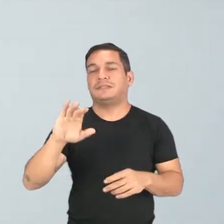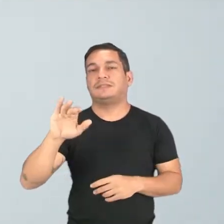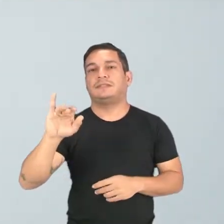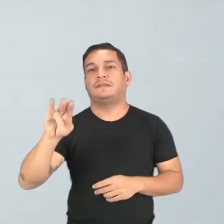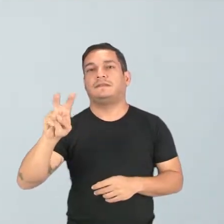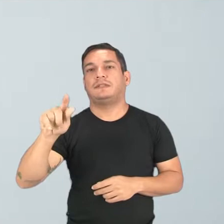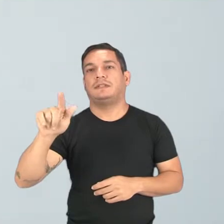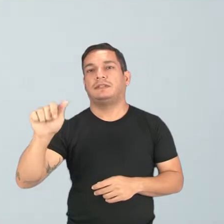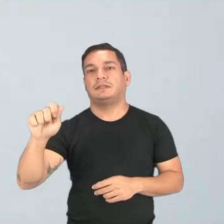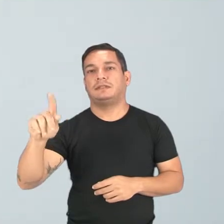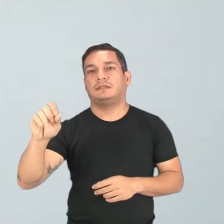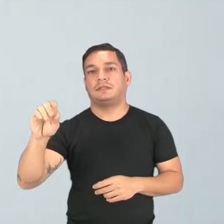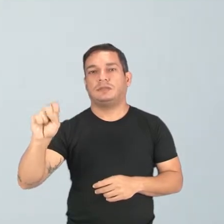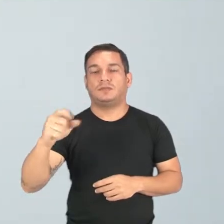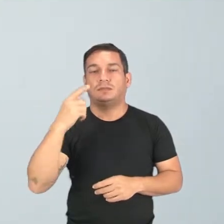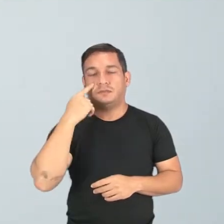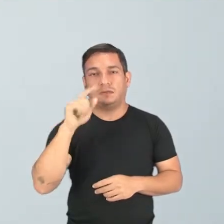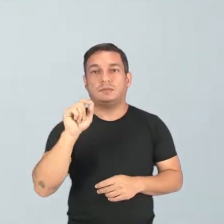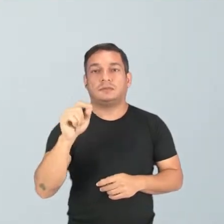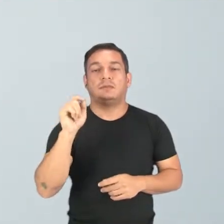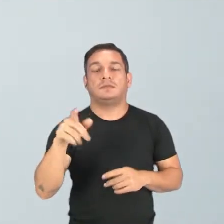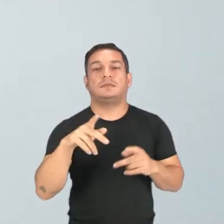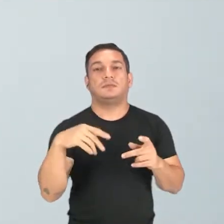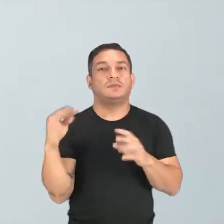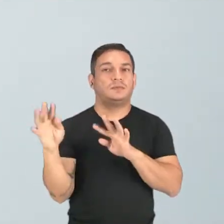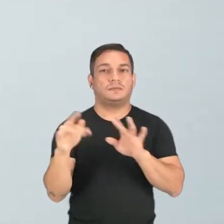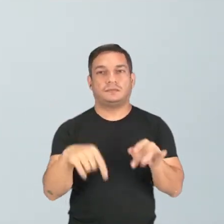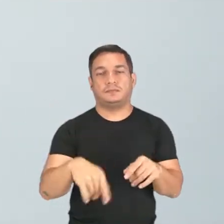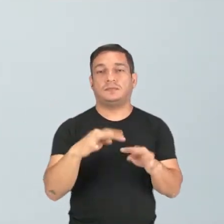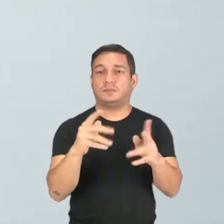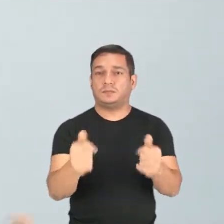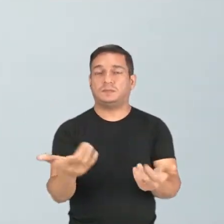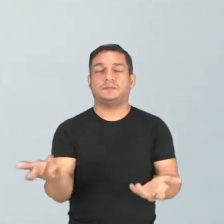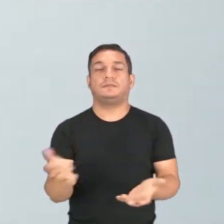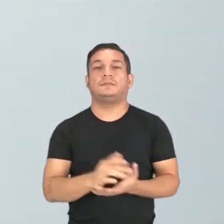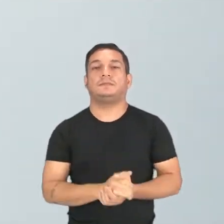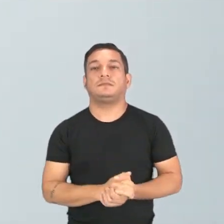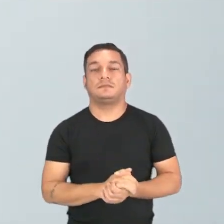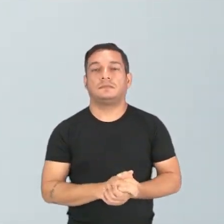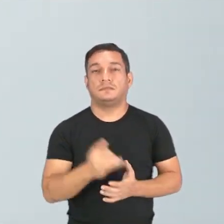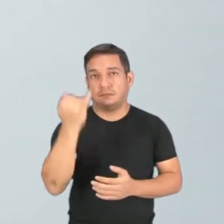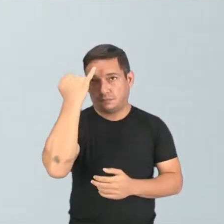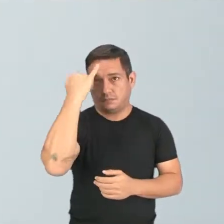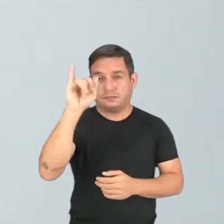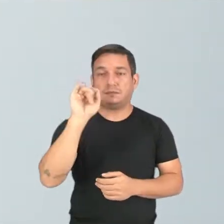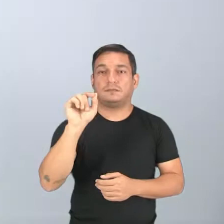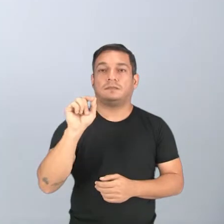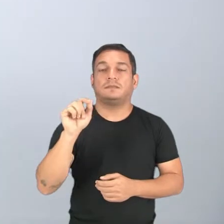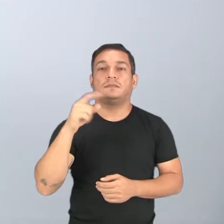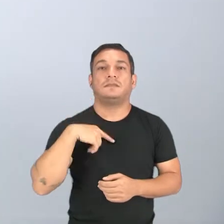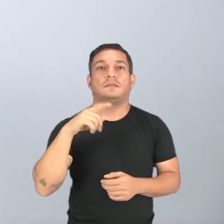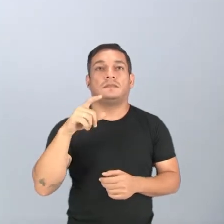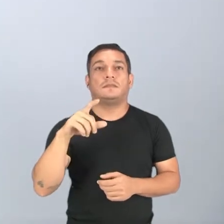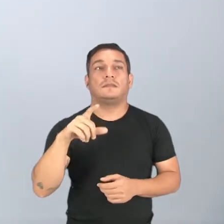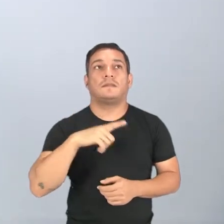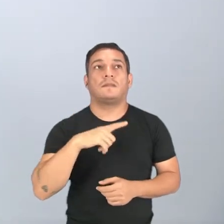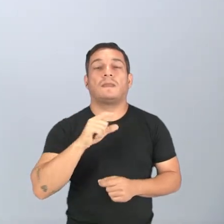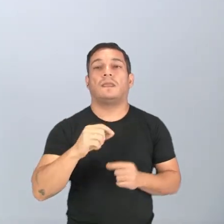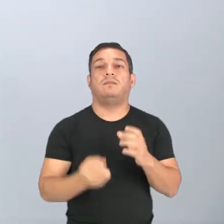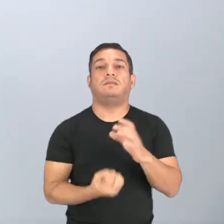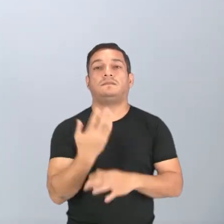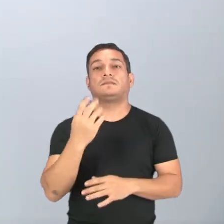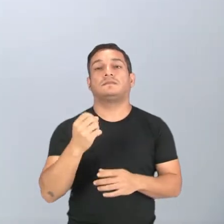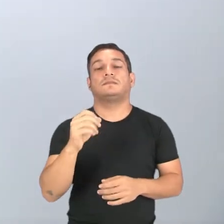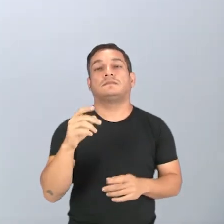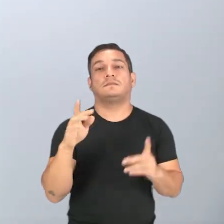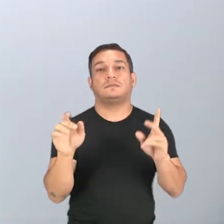isso os europeus tinham que vir aqui para civilizar todo mundo, né? Essa ideia acaba permeando as origens